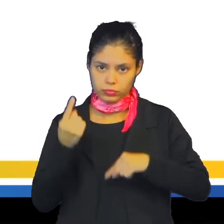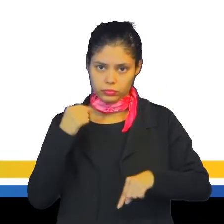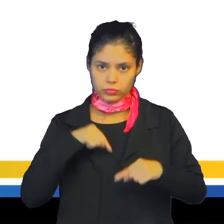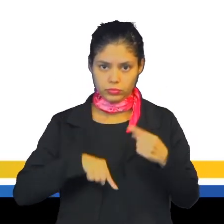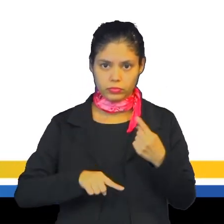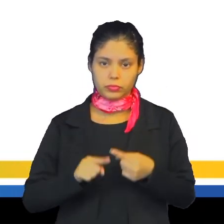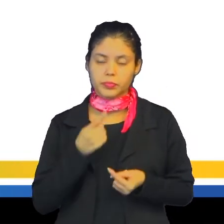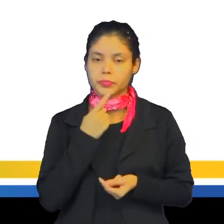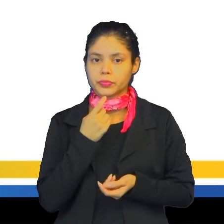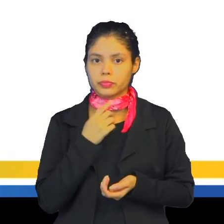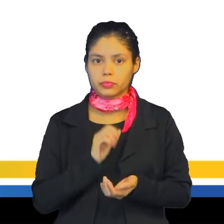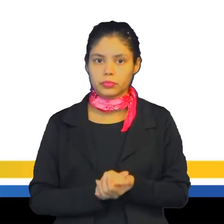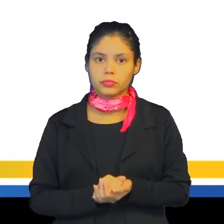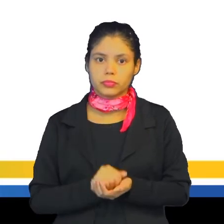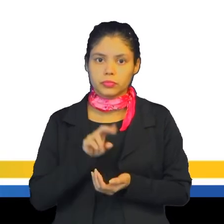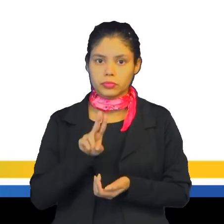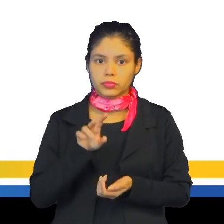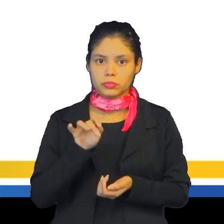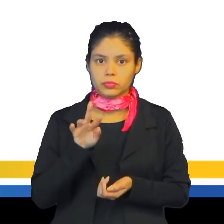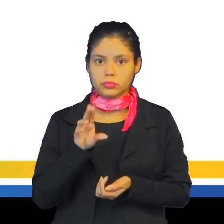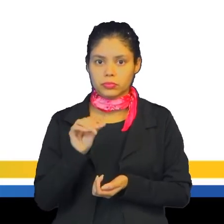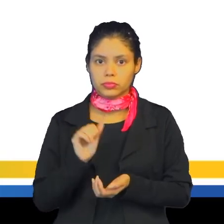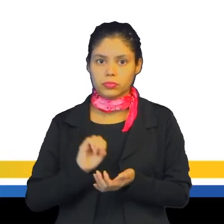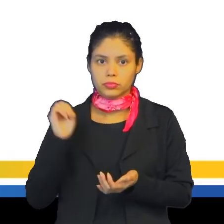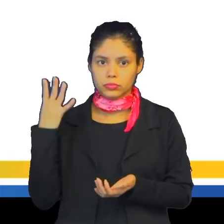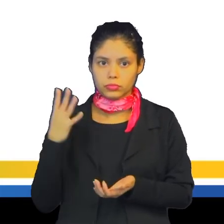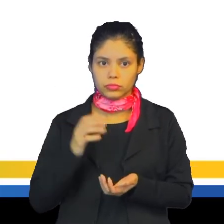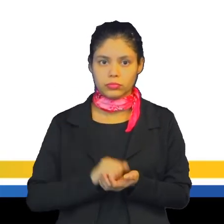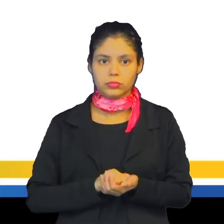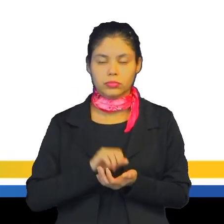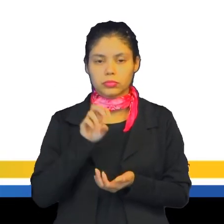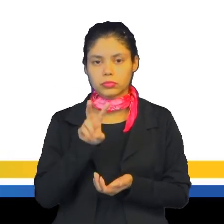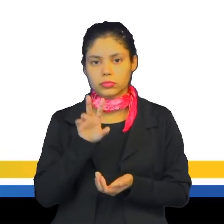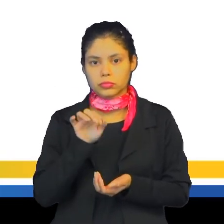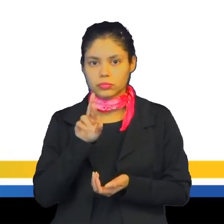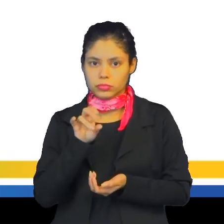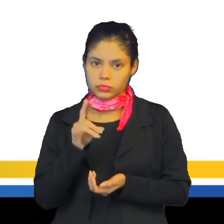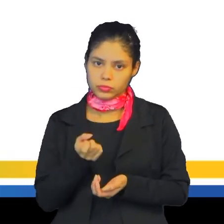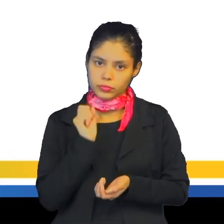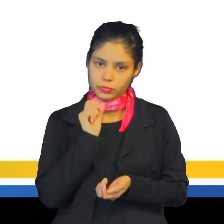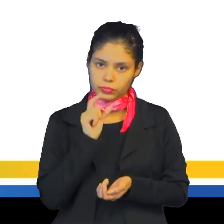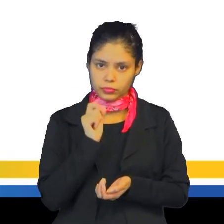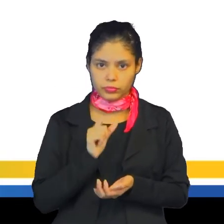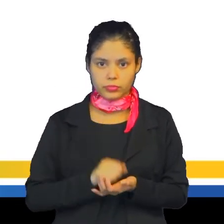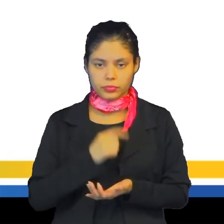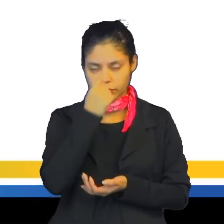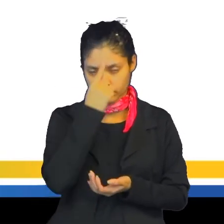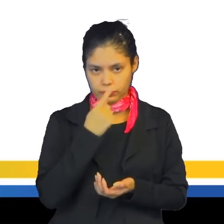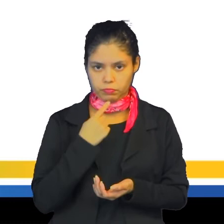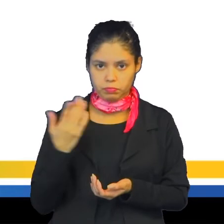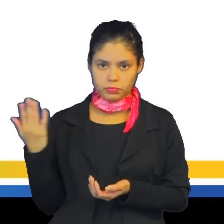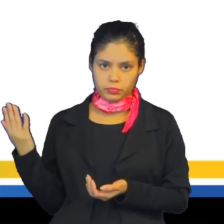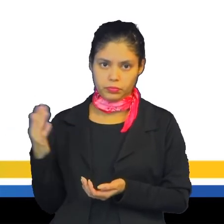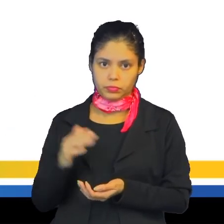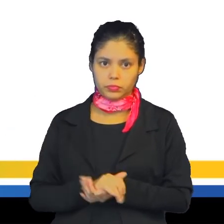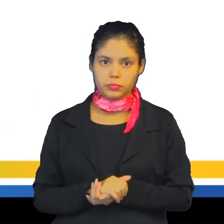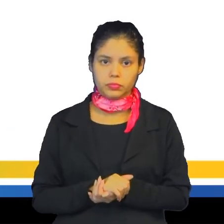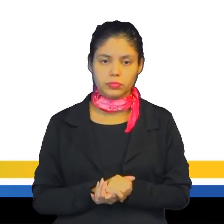pelas artérias, e o sangue venoso, que corre aí pelas vênulas, né, que já está presente aí nesse caso o gás